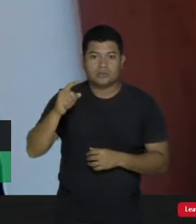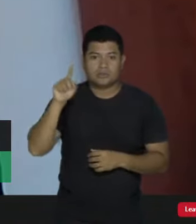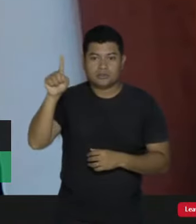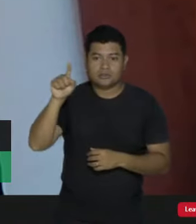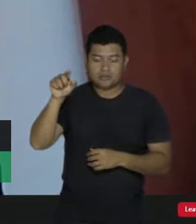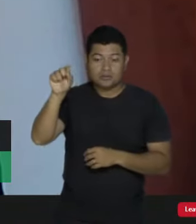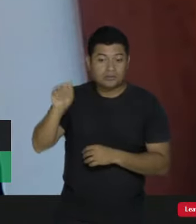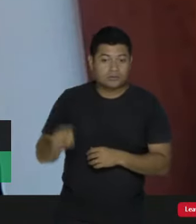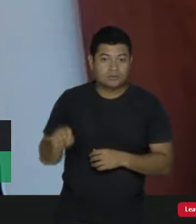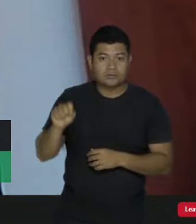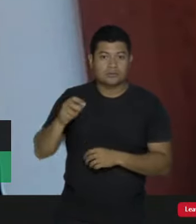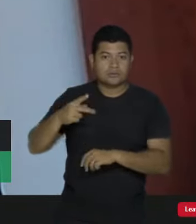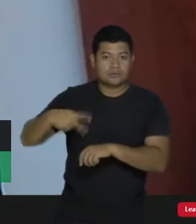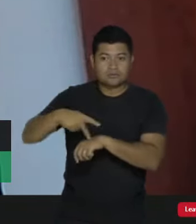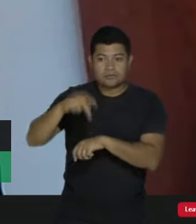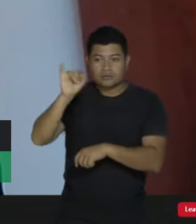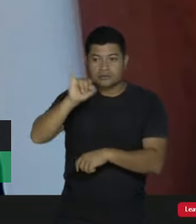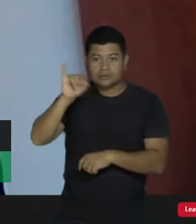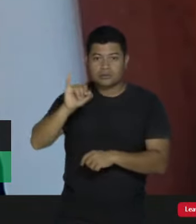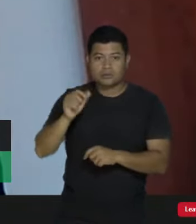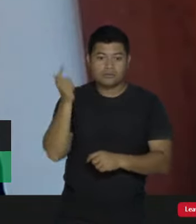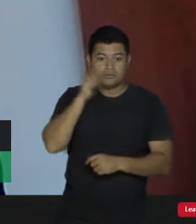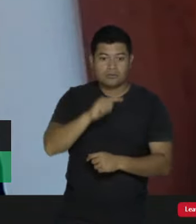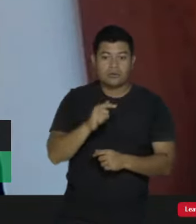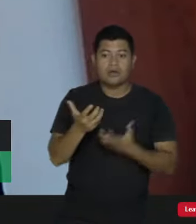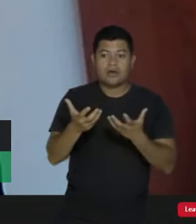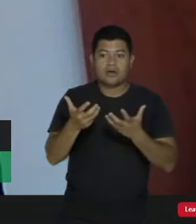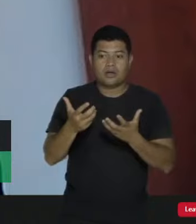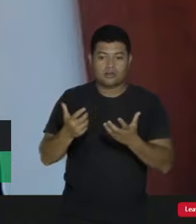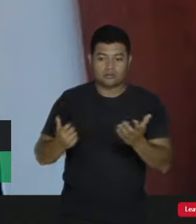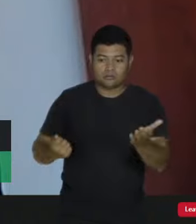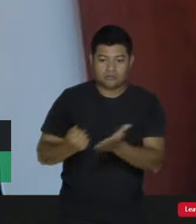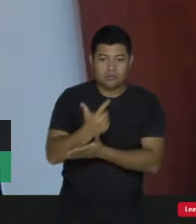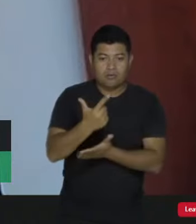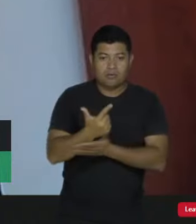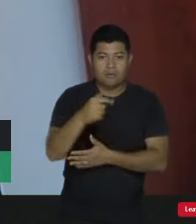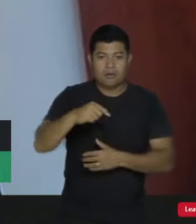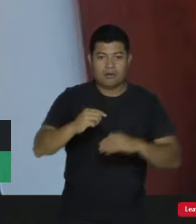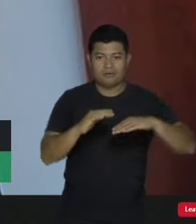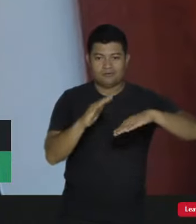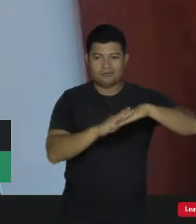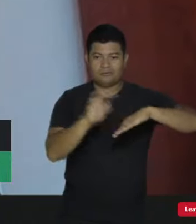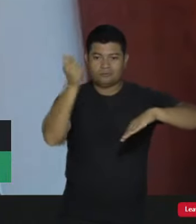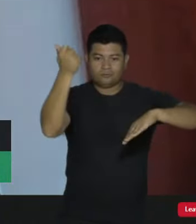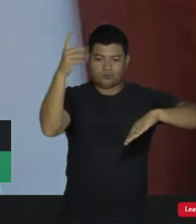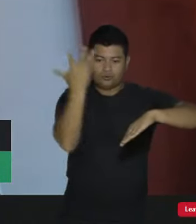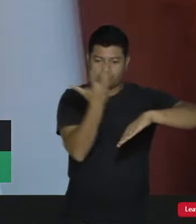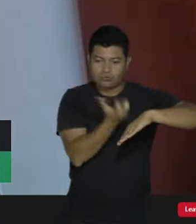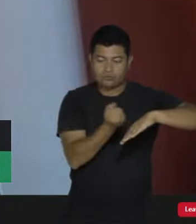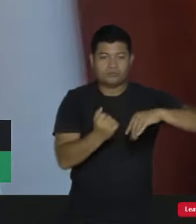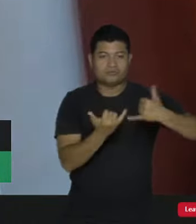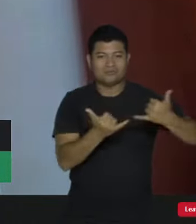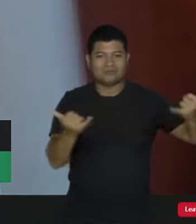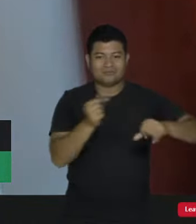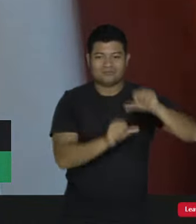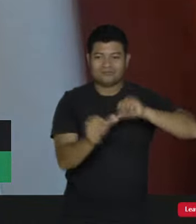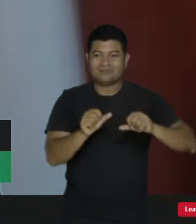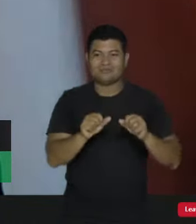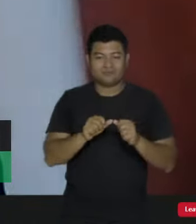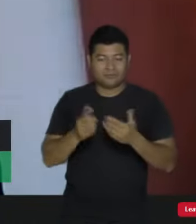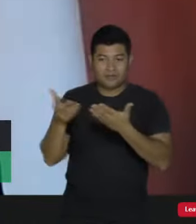no caso, painéis solares. E a gente sabe que aqui em Santa Catarina são produzidos muitos painéis